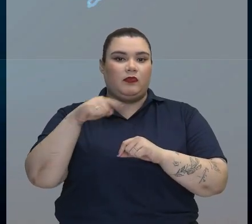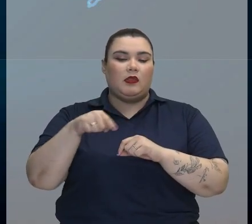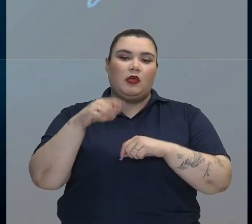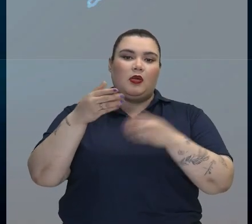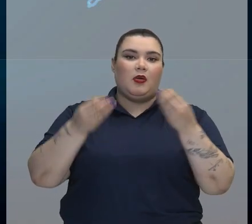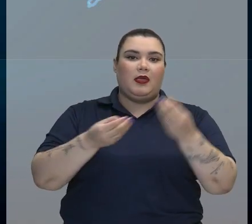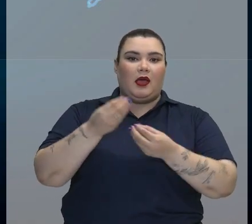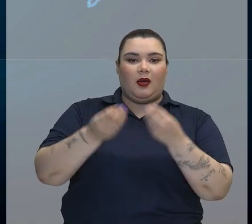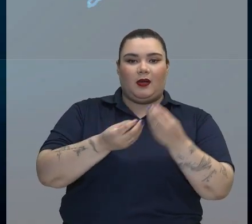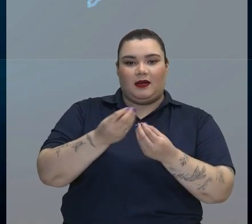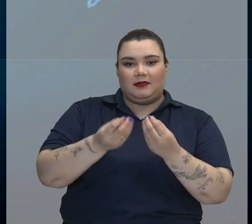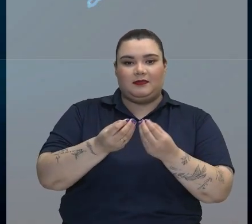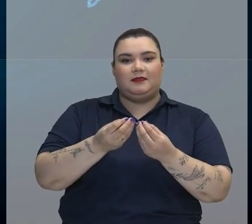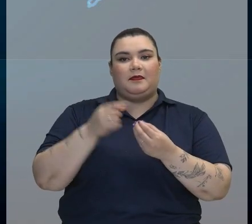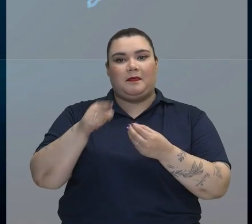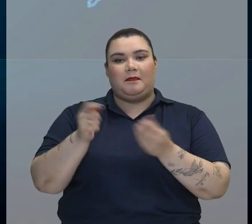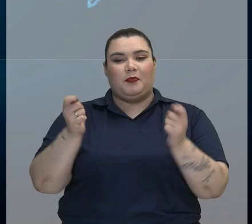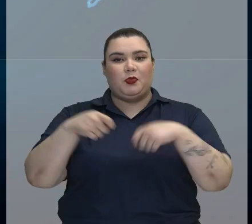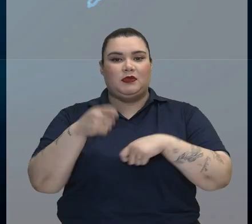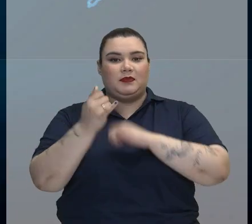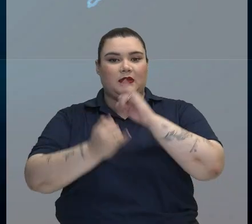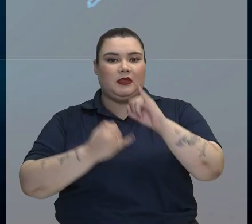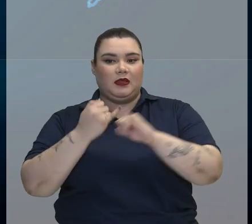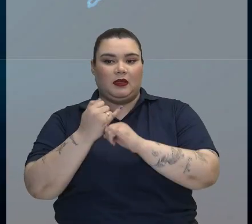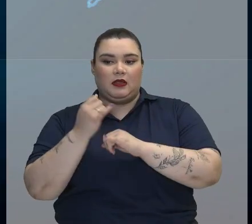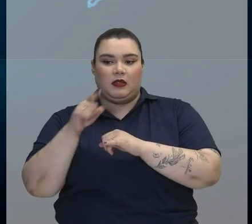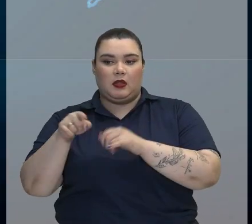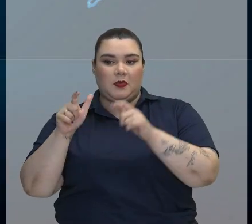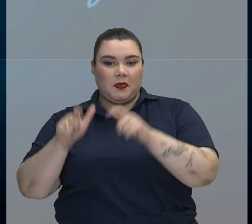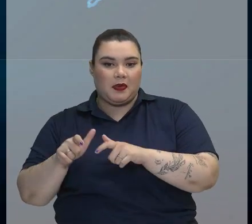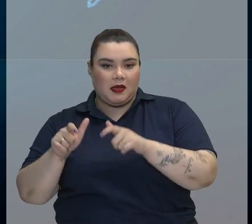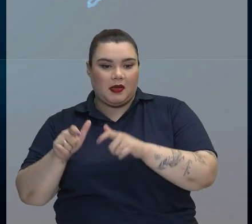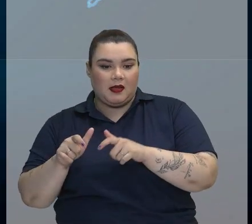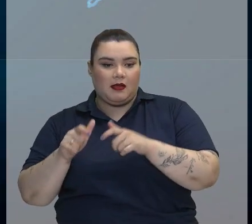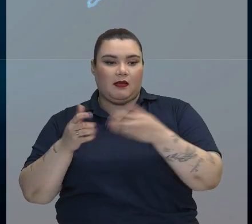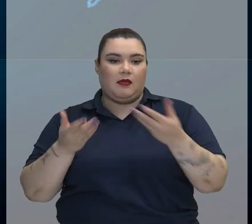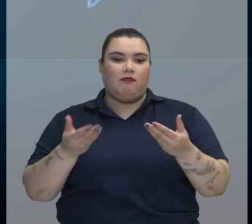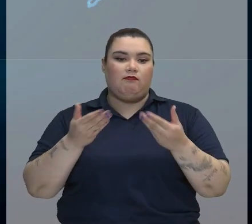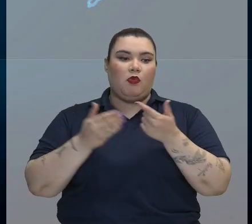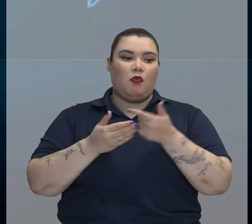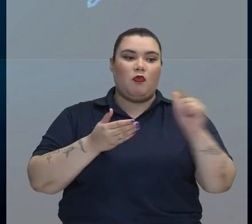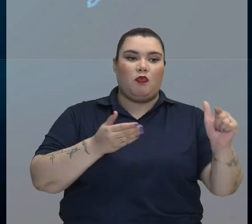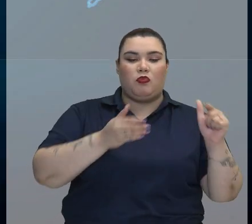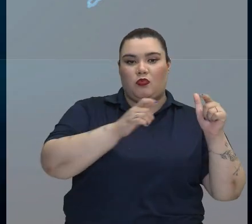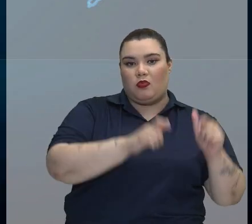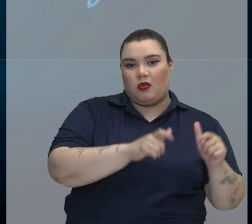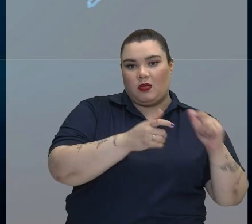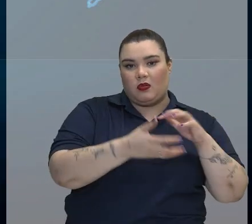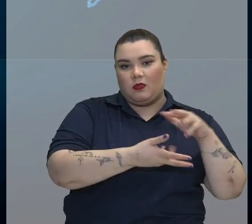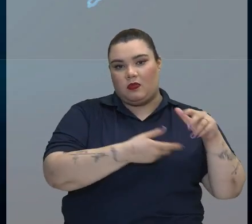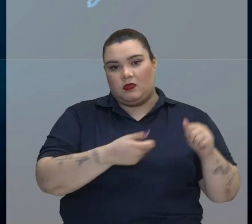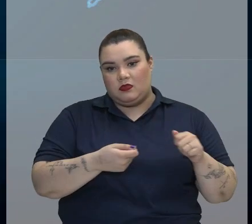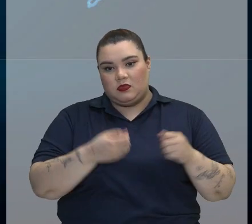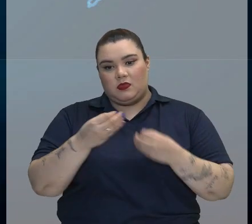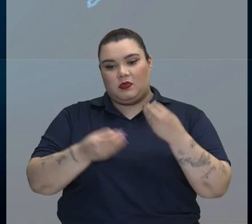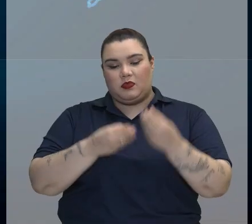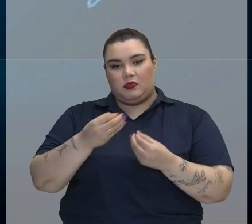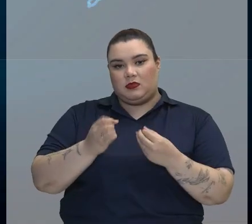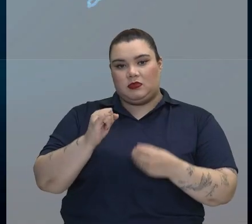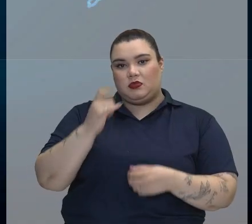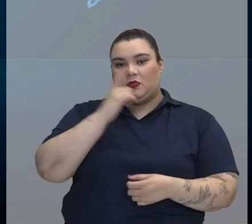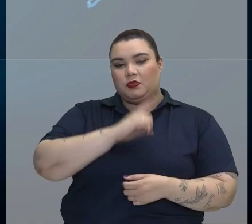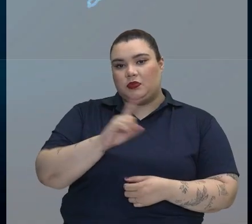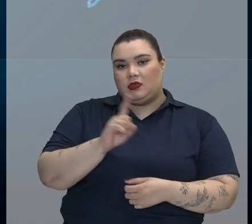exemplo, a internet permite que eu saia de um lugar para outro lugar do mundo sem realmente fisicamente sair